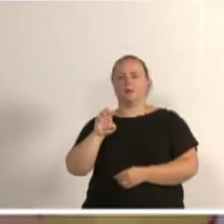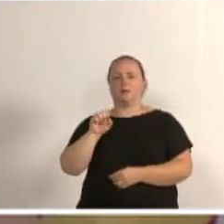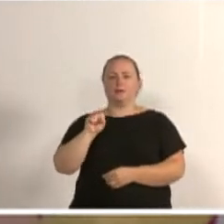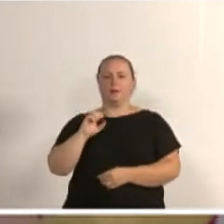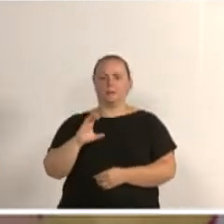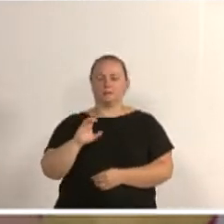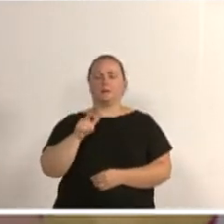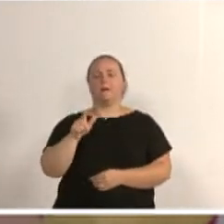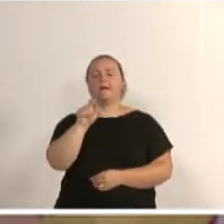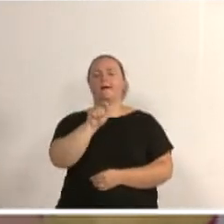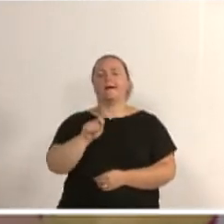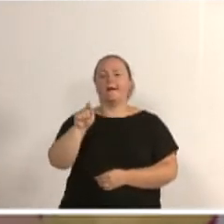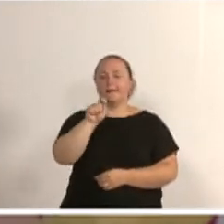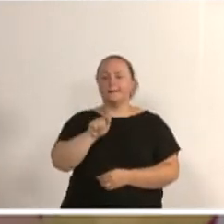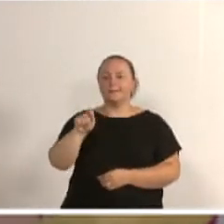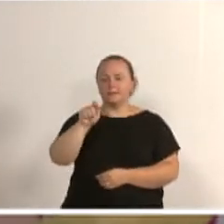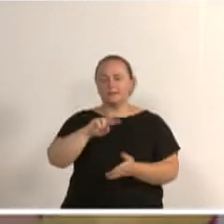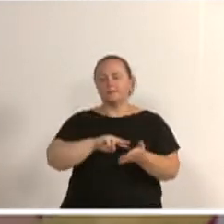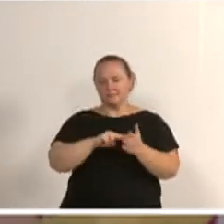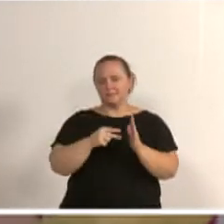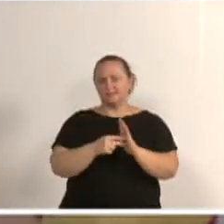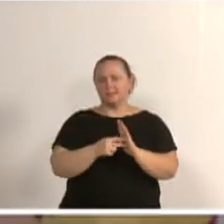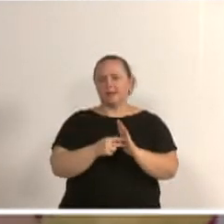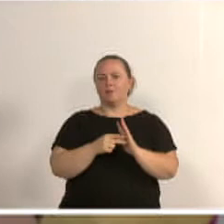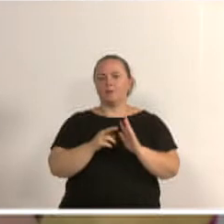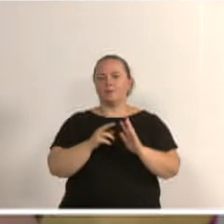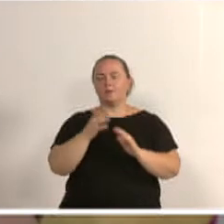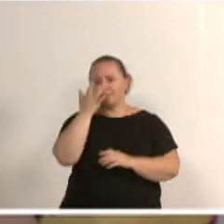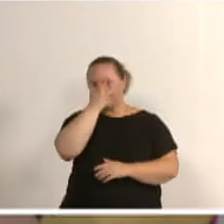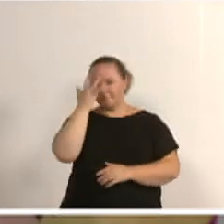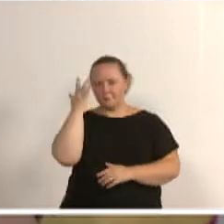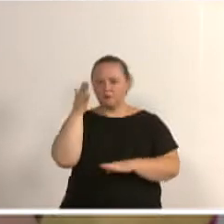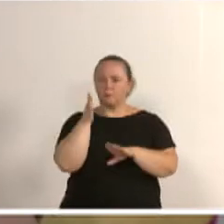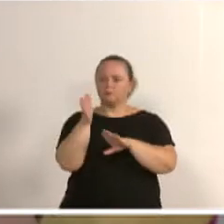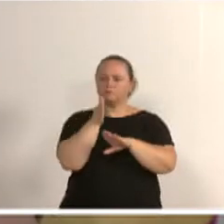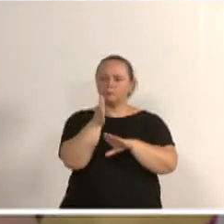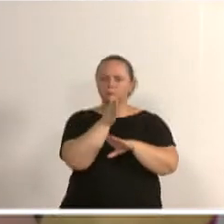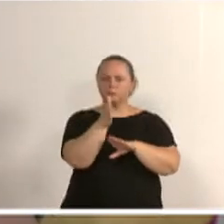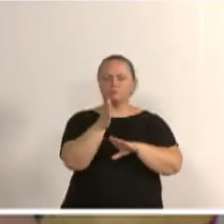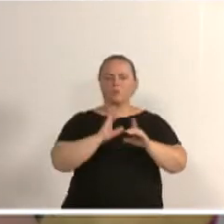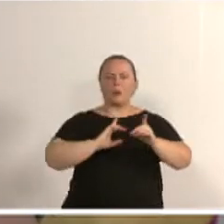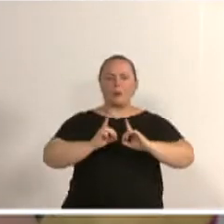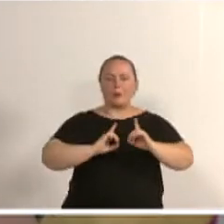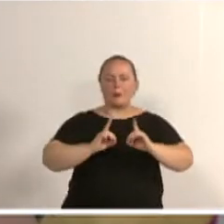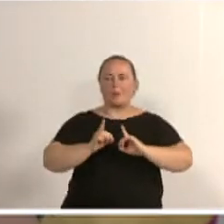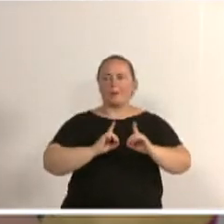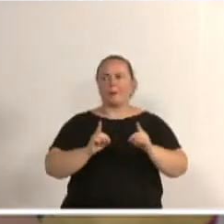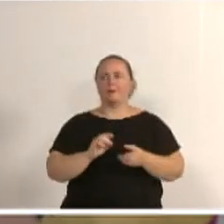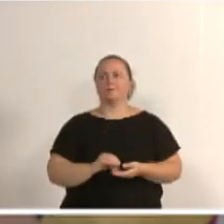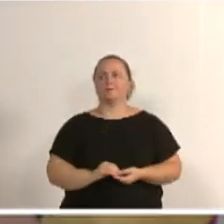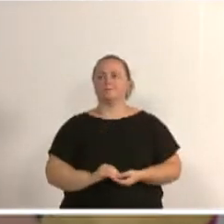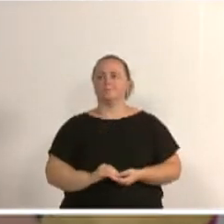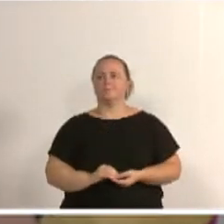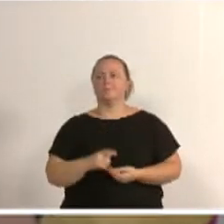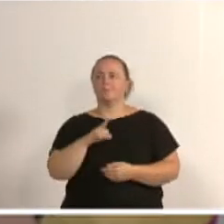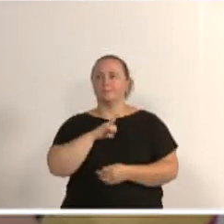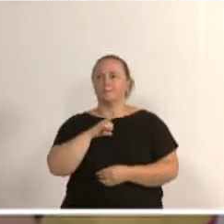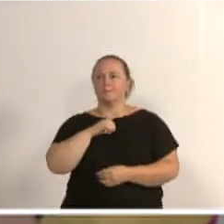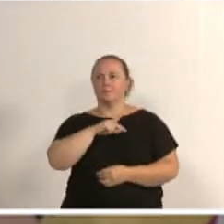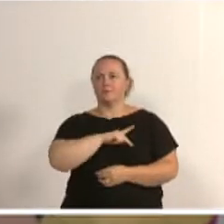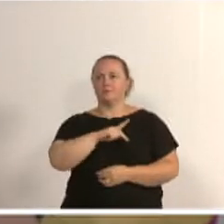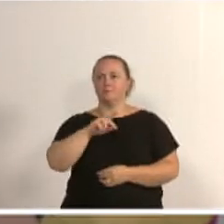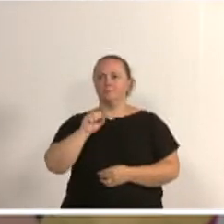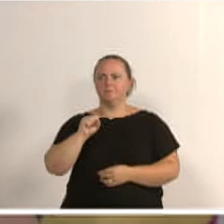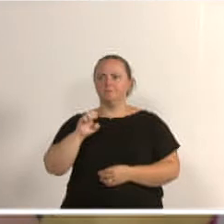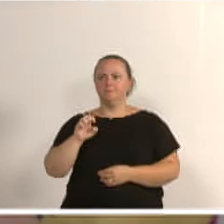breve, é a Associação dos Usuários das Rodovias do Estado de Santa Catarina, que é presidida pelo senhor Sérgio